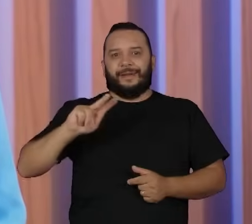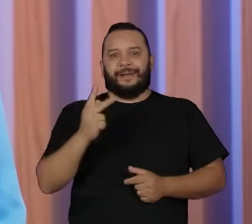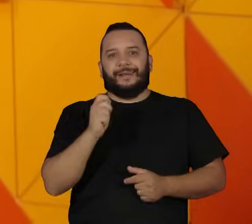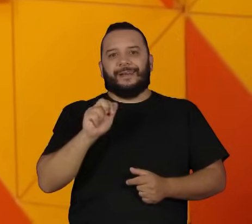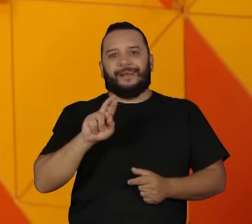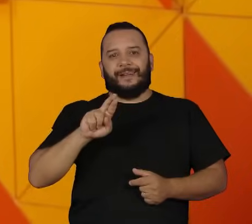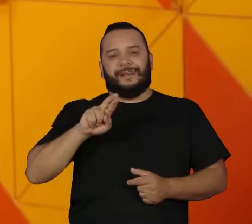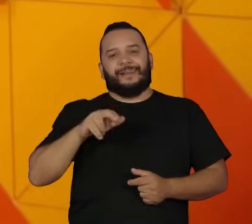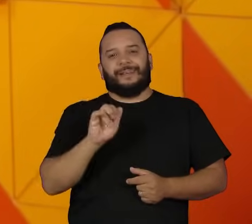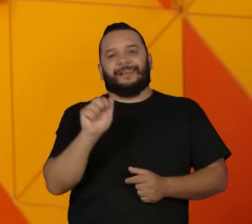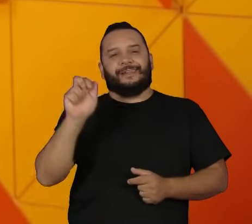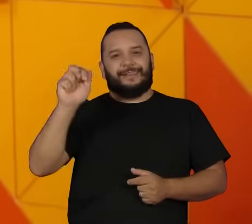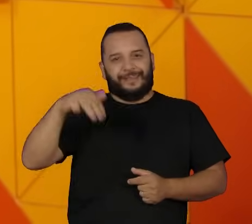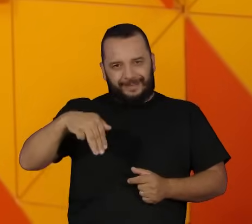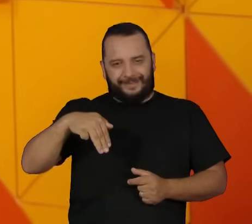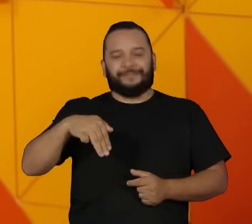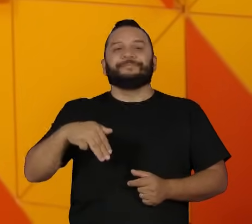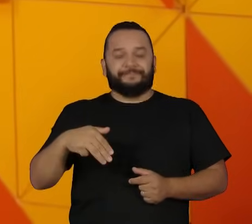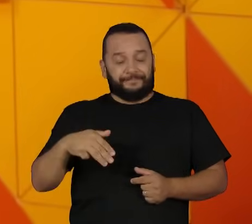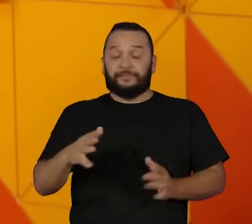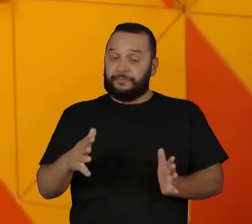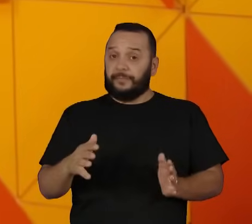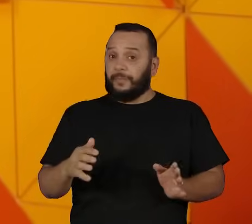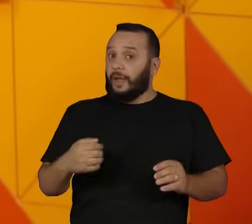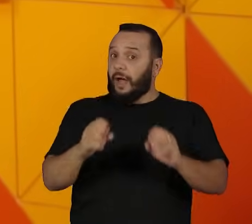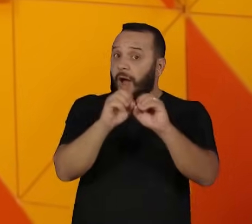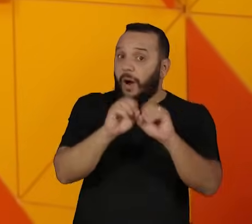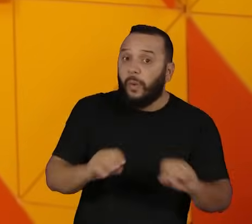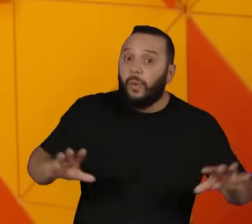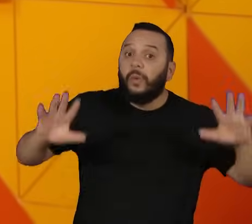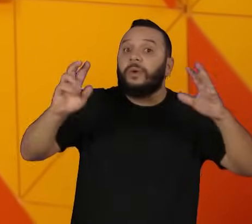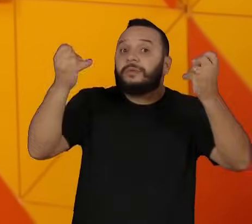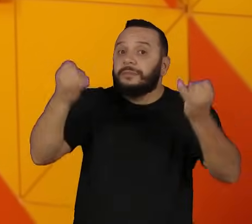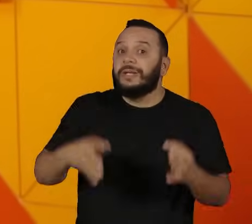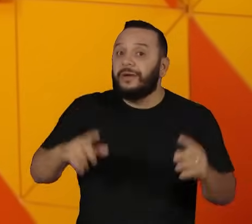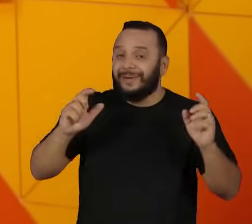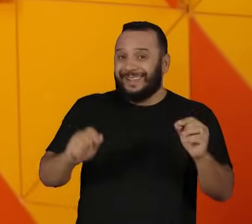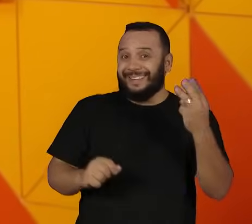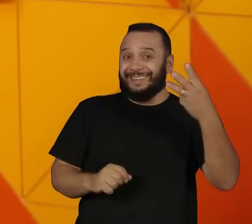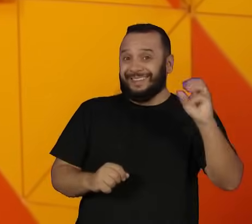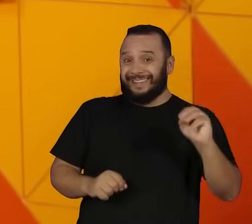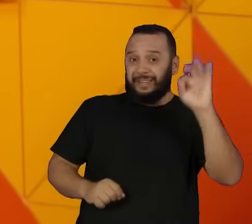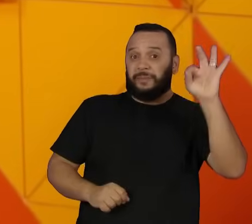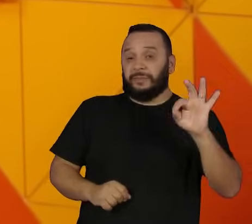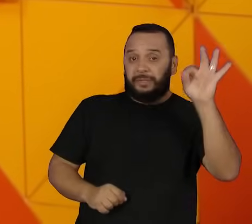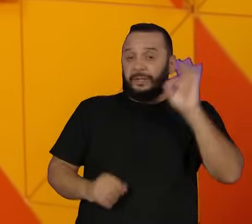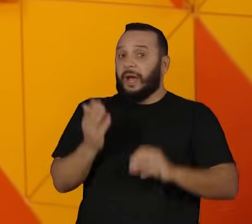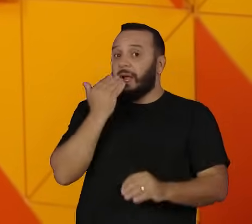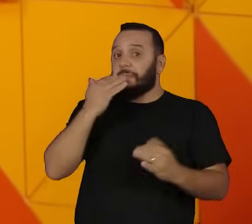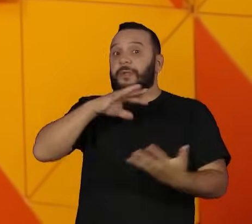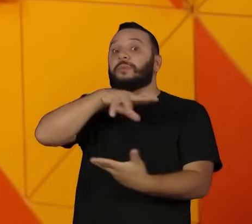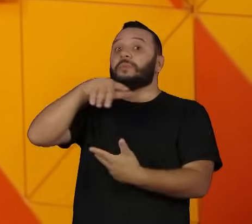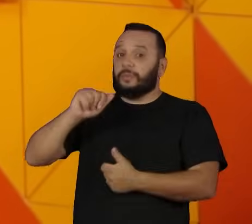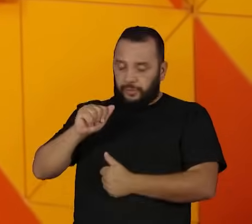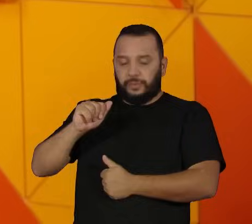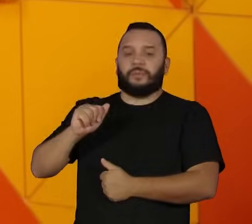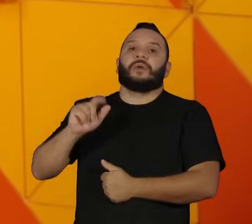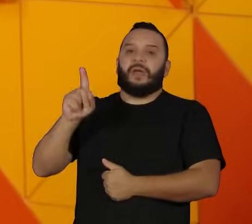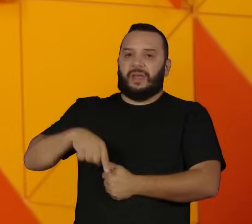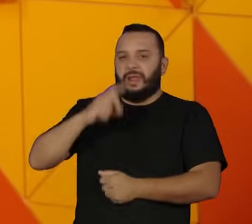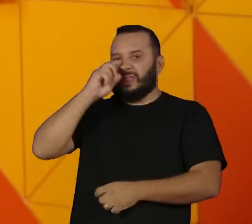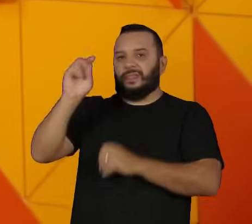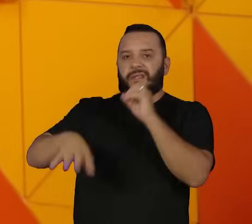Sampaio. A Organização das Nações Unidas calcula que 30% dos alimentos produzidos no planeta são mandados